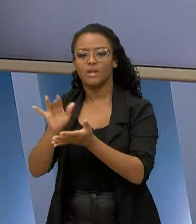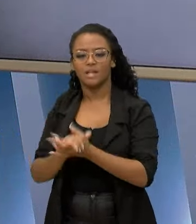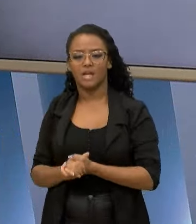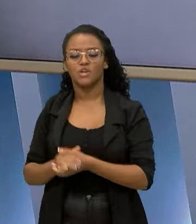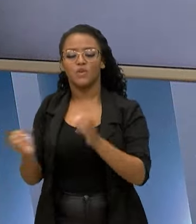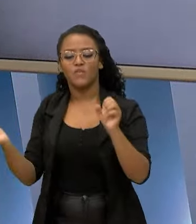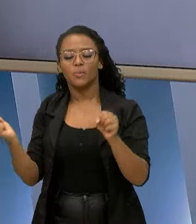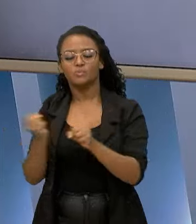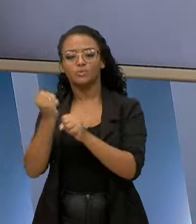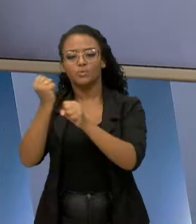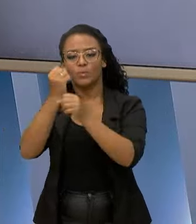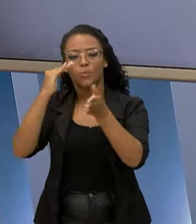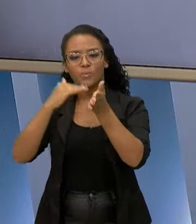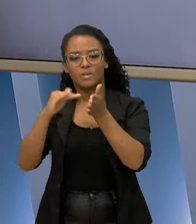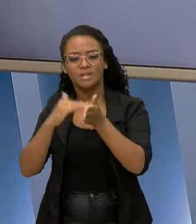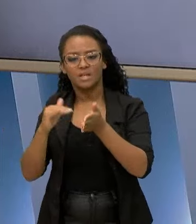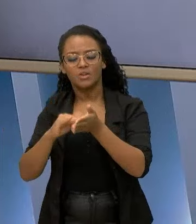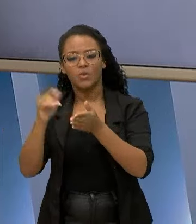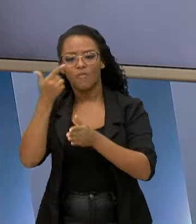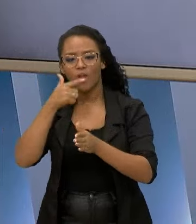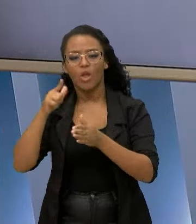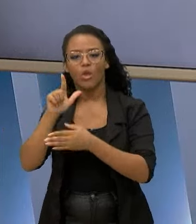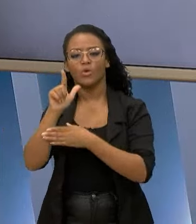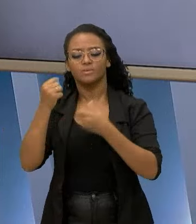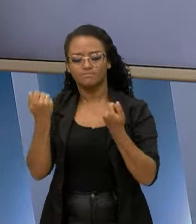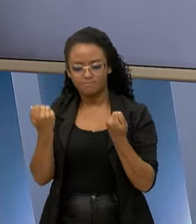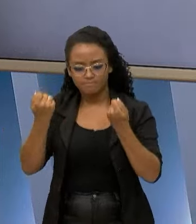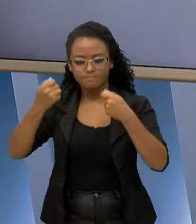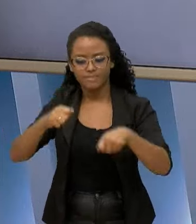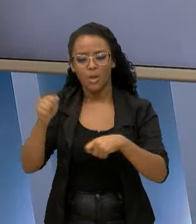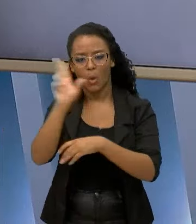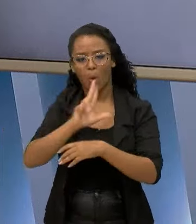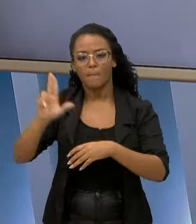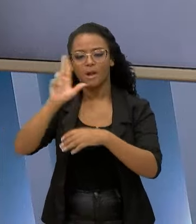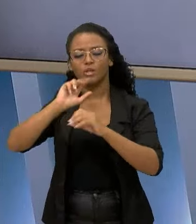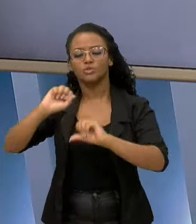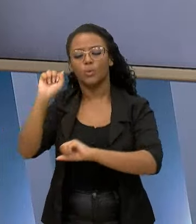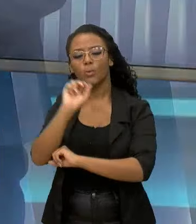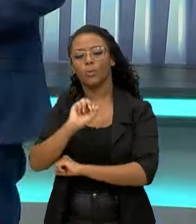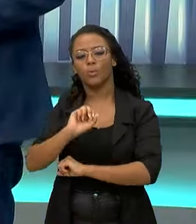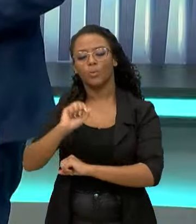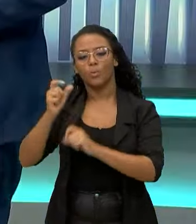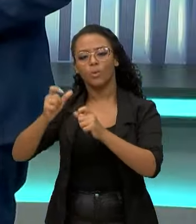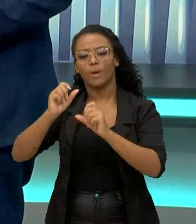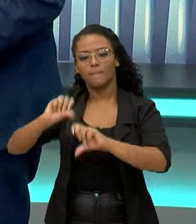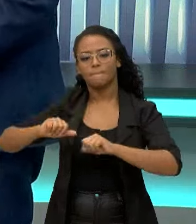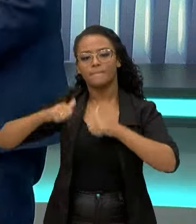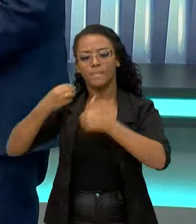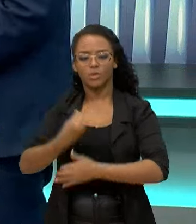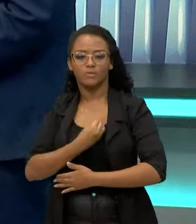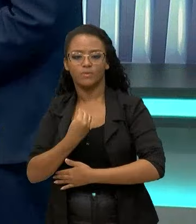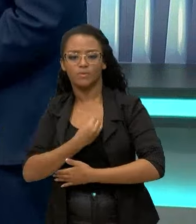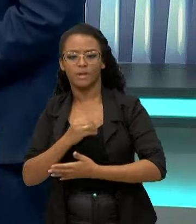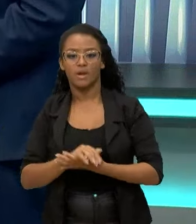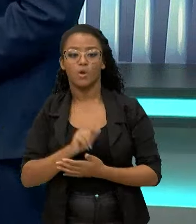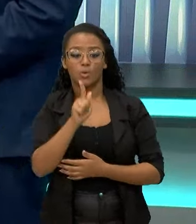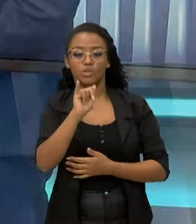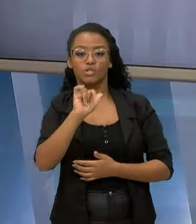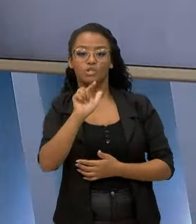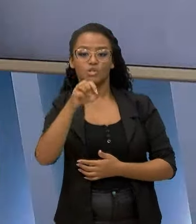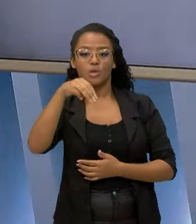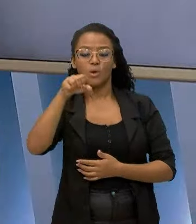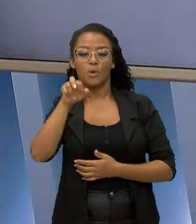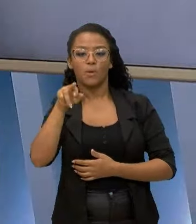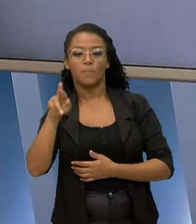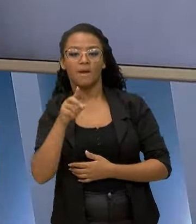secretariado capaz de transformar a cidade de Uberlândia num lugar melhor de se viver. O Gilmar Machado, Rafael, está em Brasília, ajudando lá